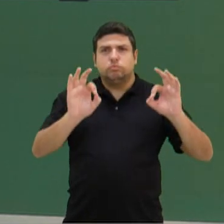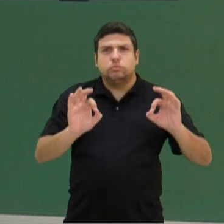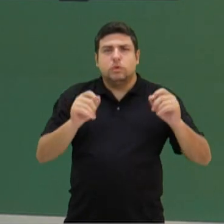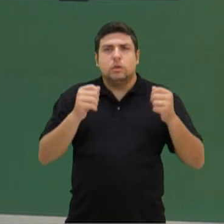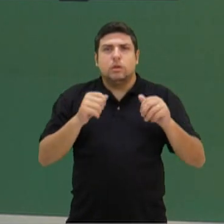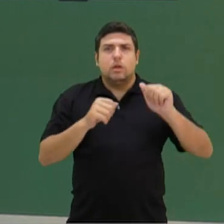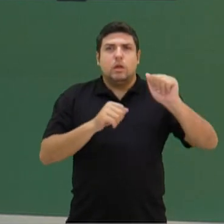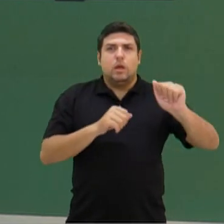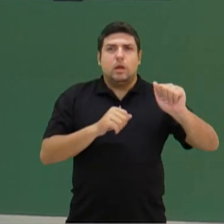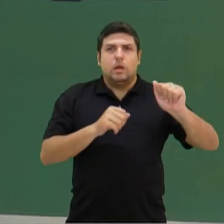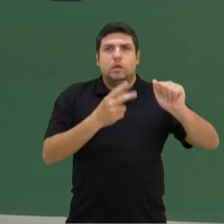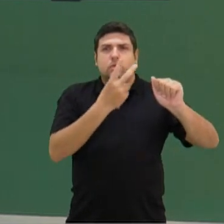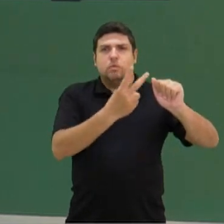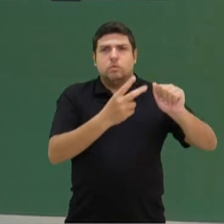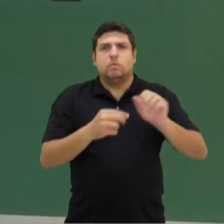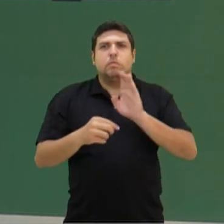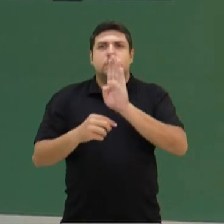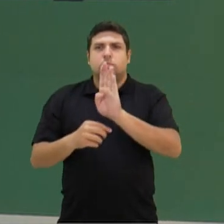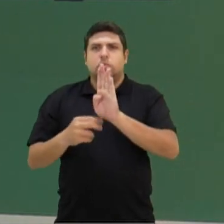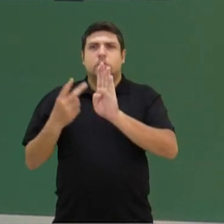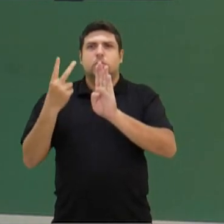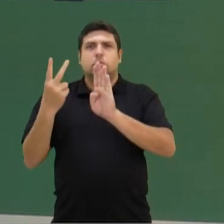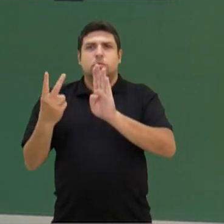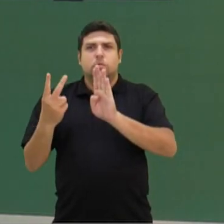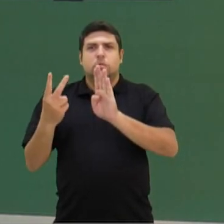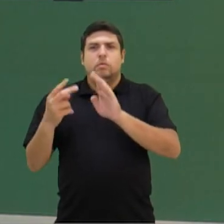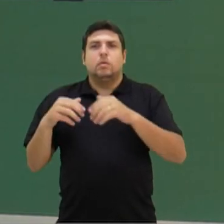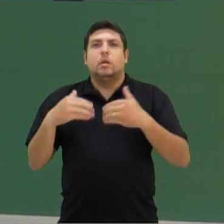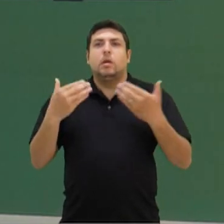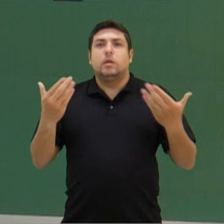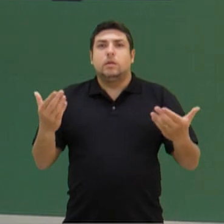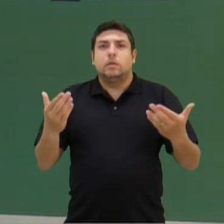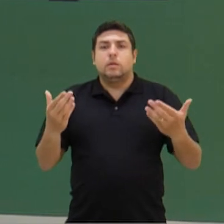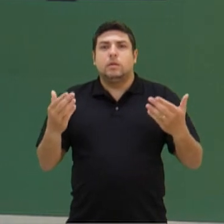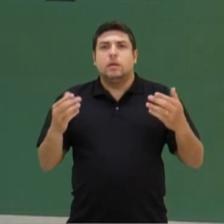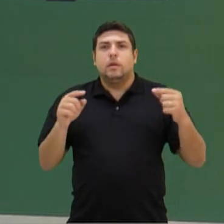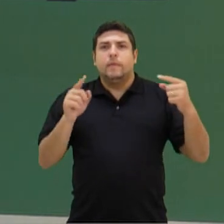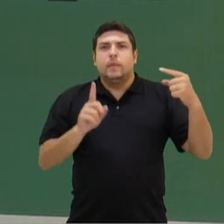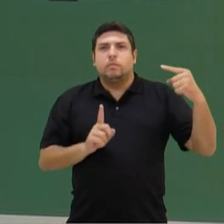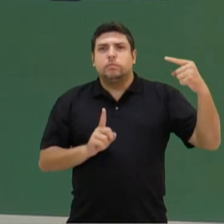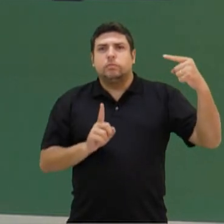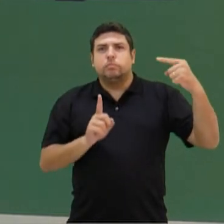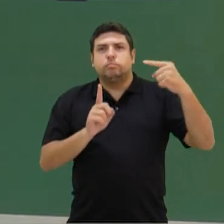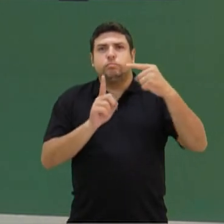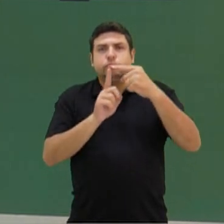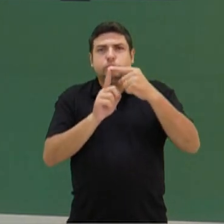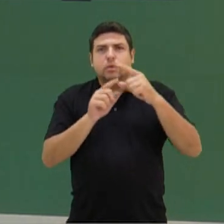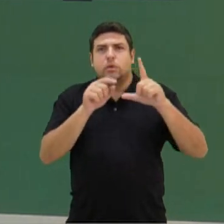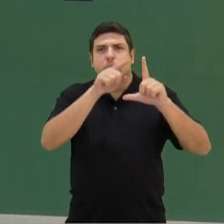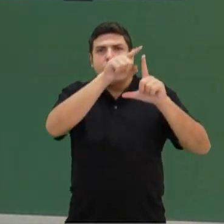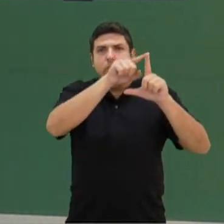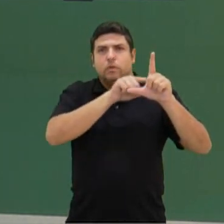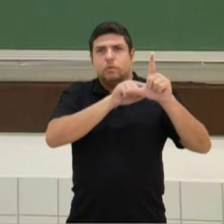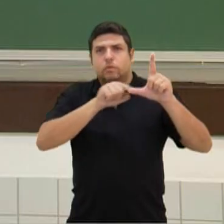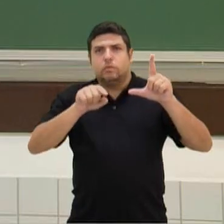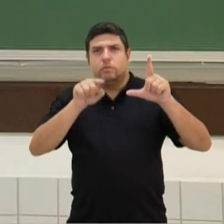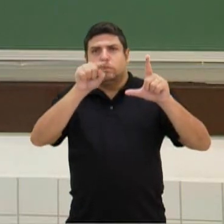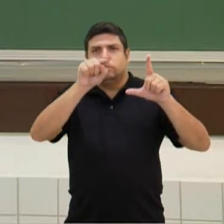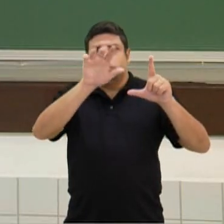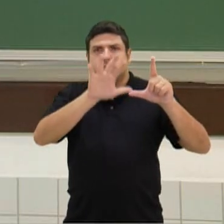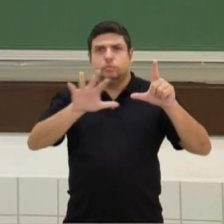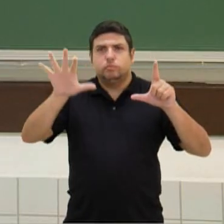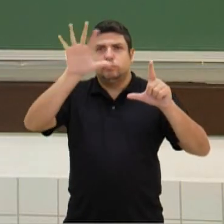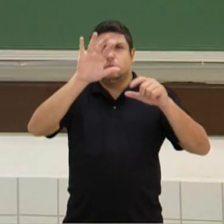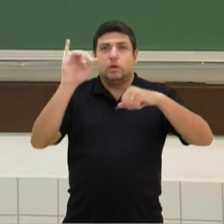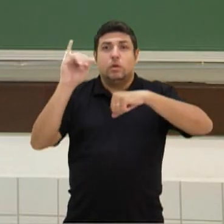2. Quem é o seu b? 2. Logo, o encontro desses dois pontos, que são coordenadas do centro, vamos dar o centro